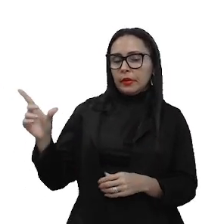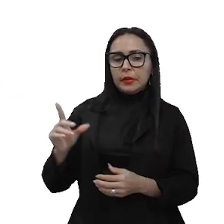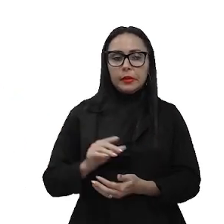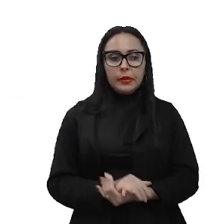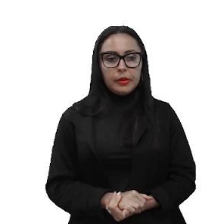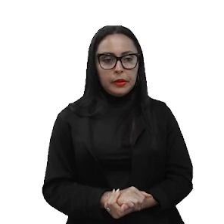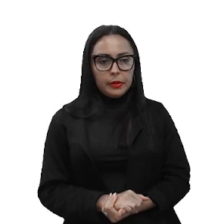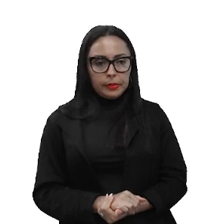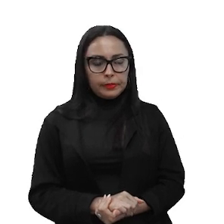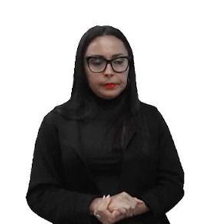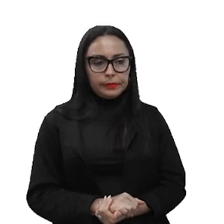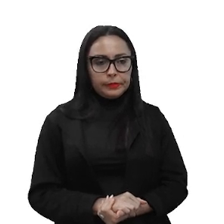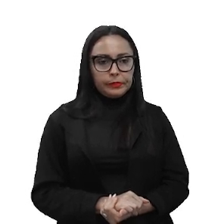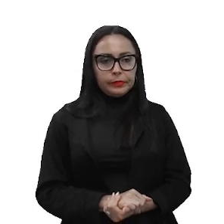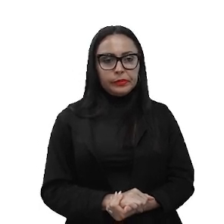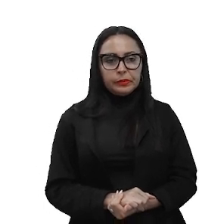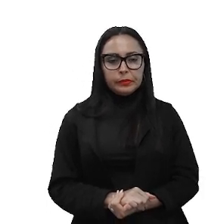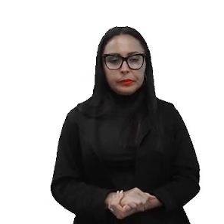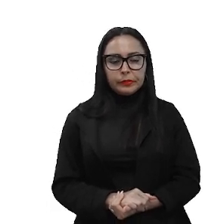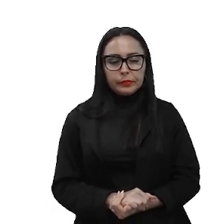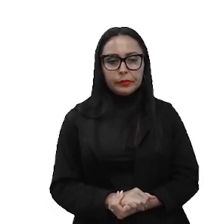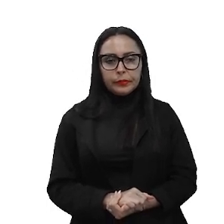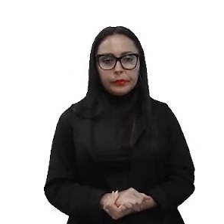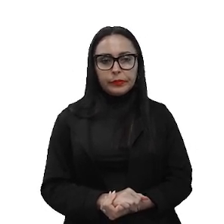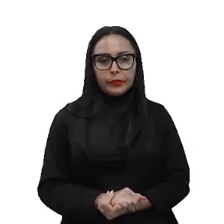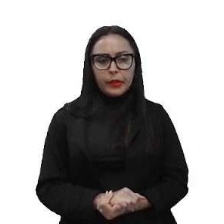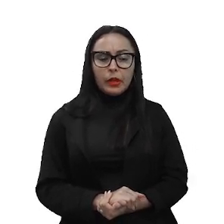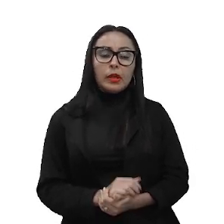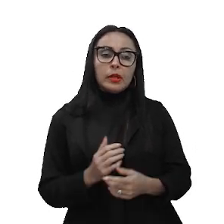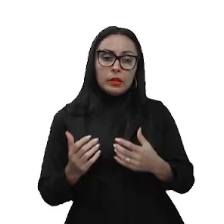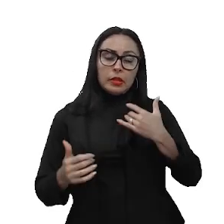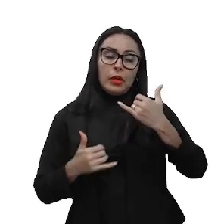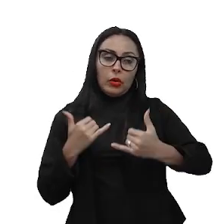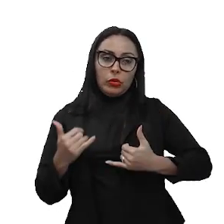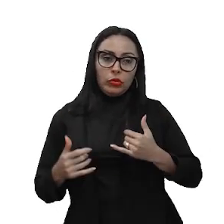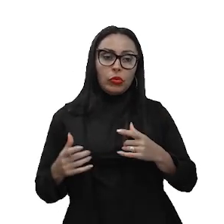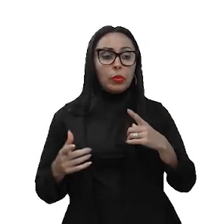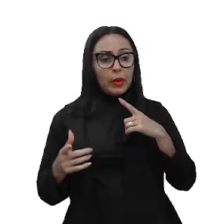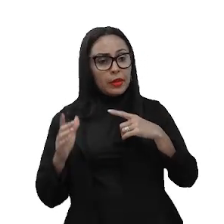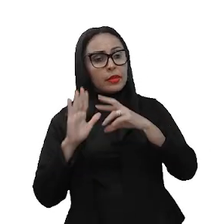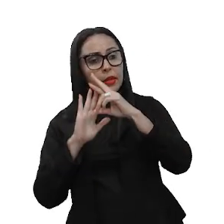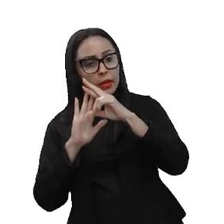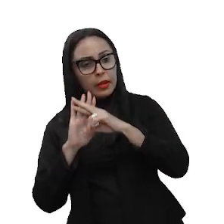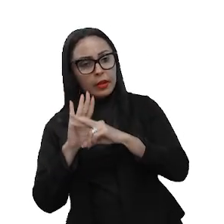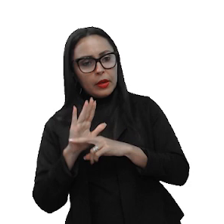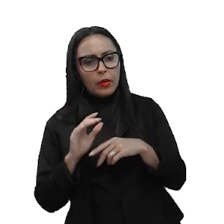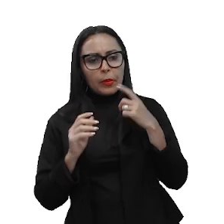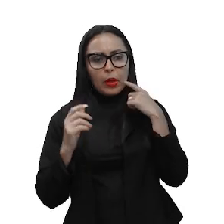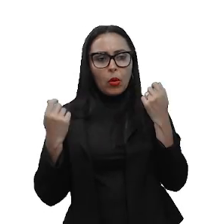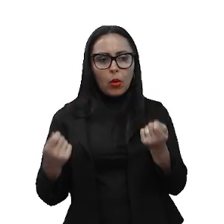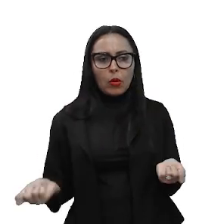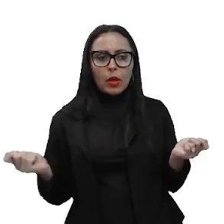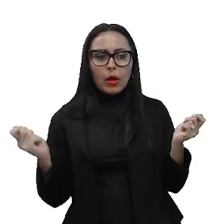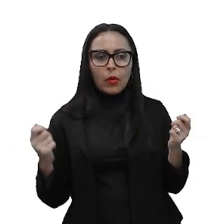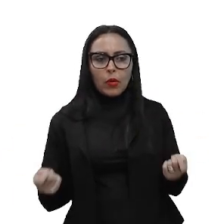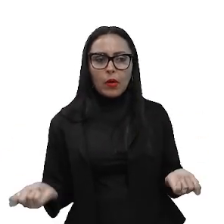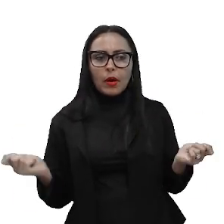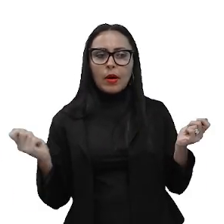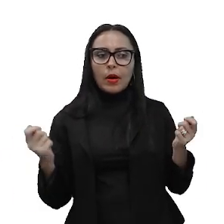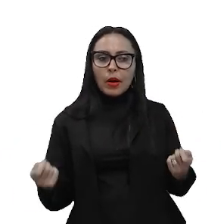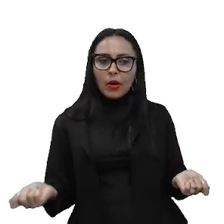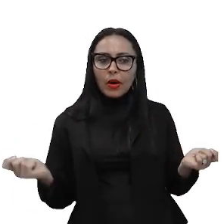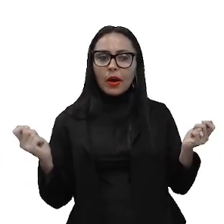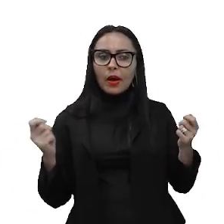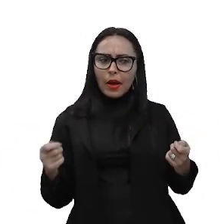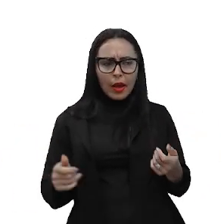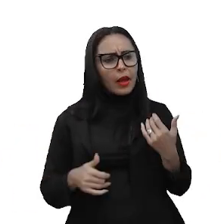dizer, dama ser jogo, arte, outras questões. Mas dama é um jogo, porque tem uma regra. Pular corda é uma brincadeira. Tipo, você pula corda, você